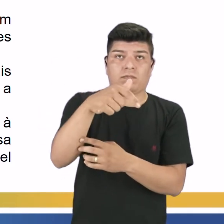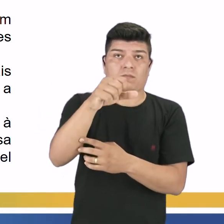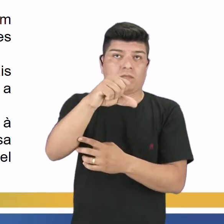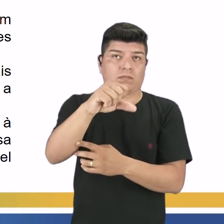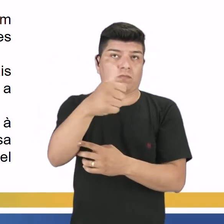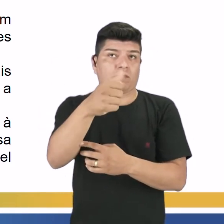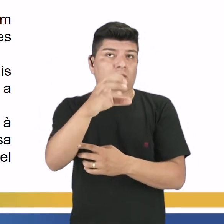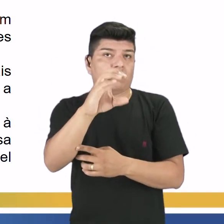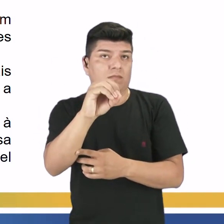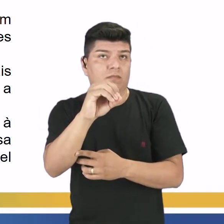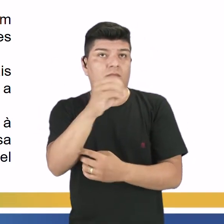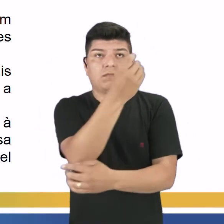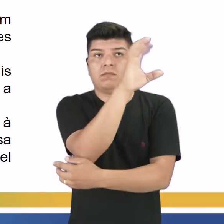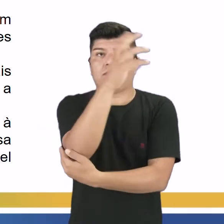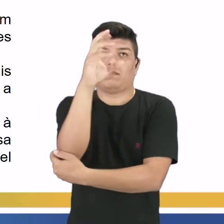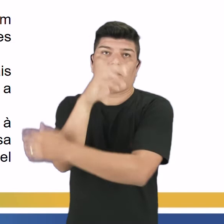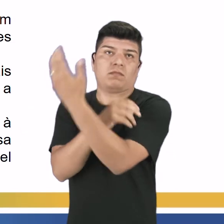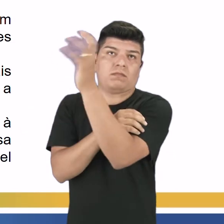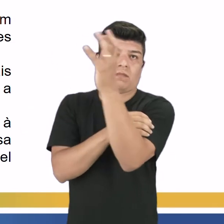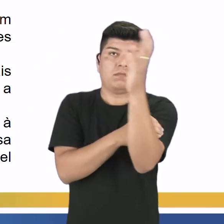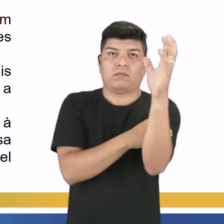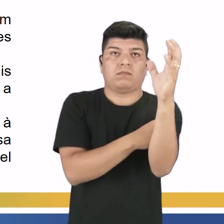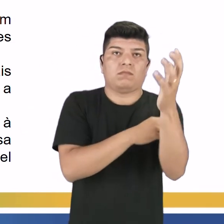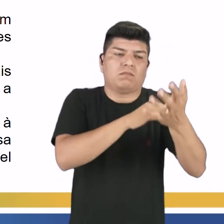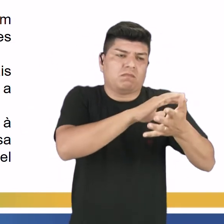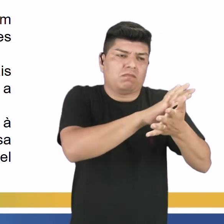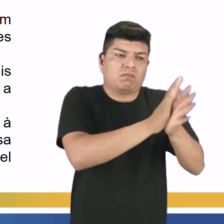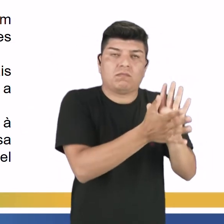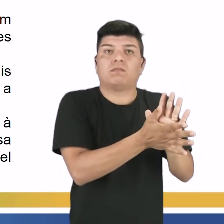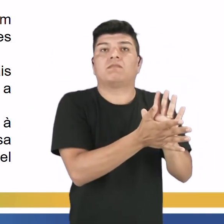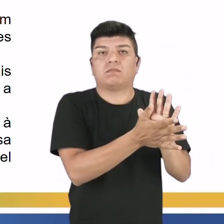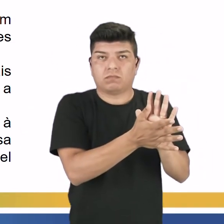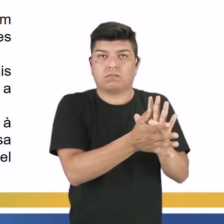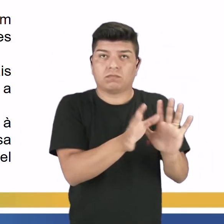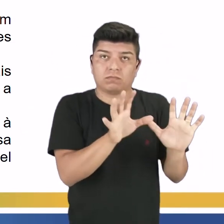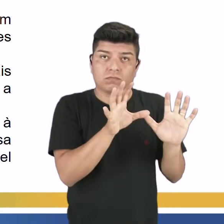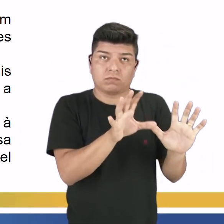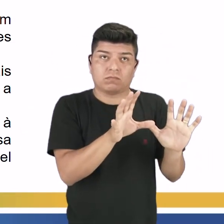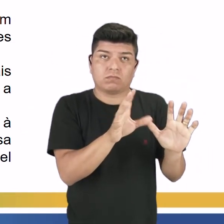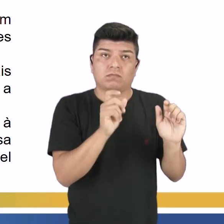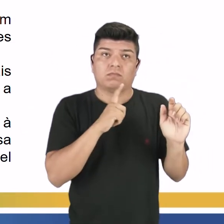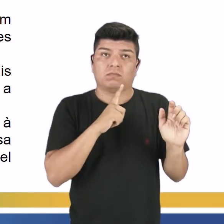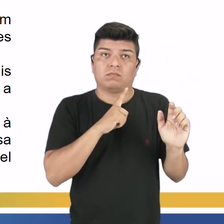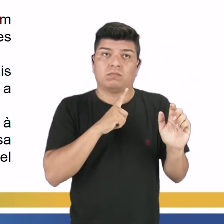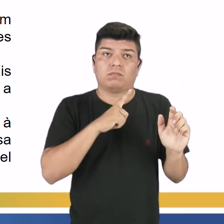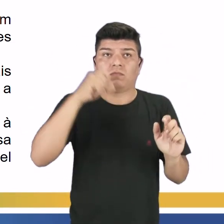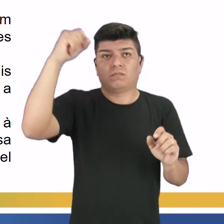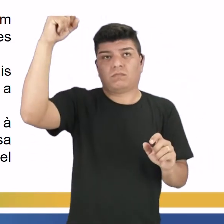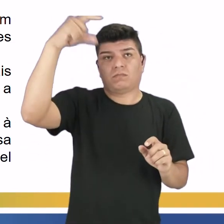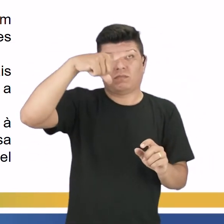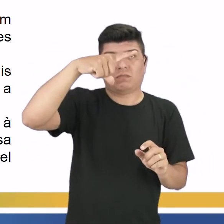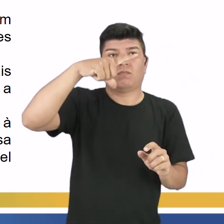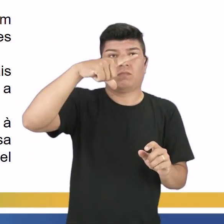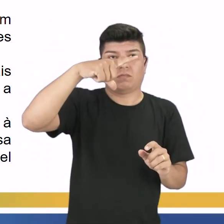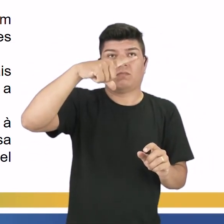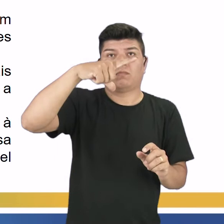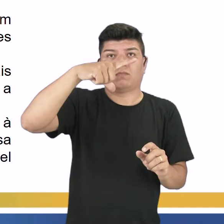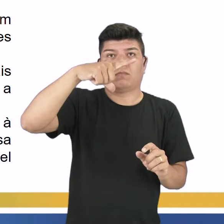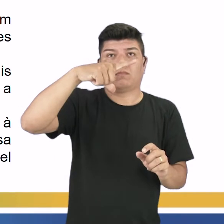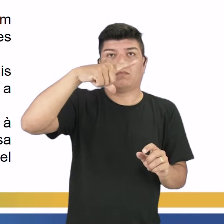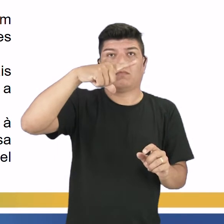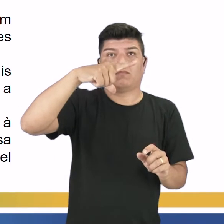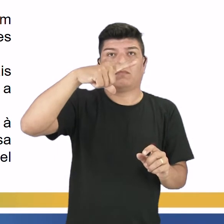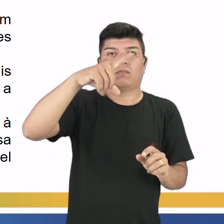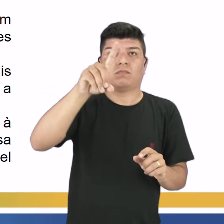pois essa floresta, mesmo no estágio de degradação referido, possui dossel fechado, o